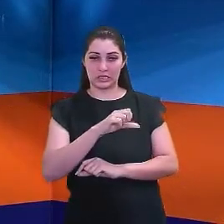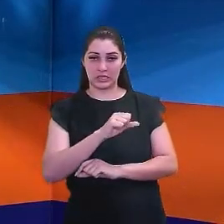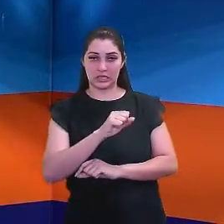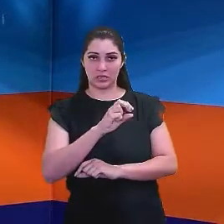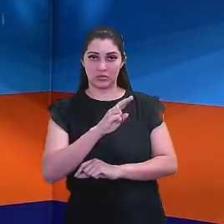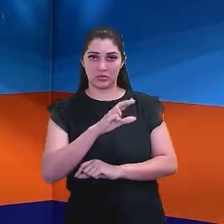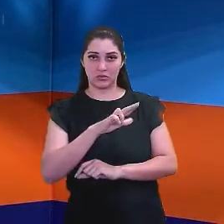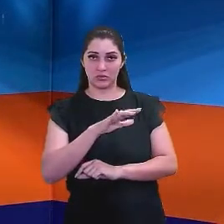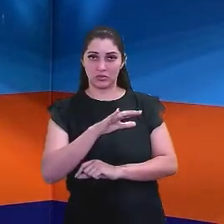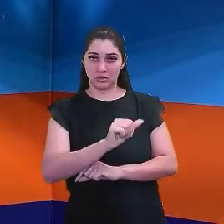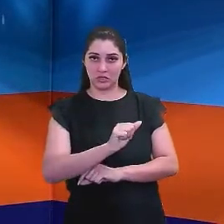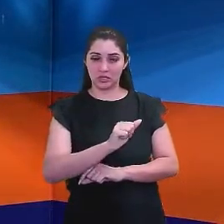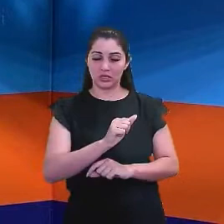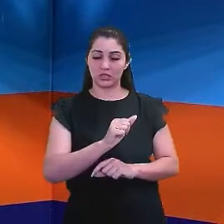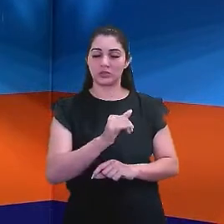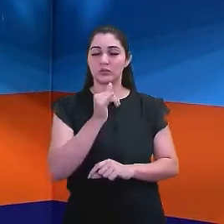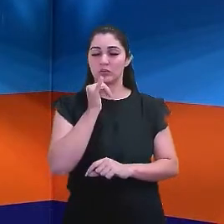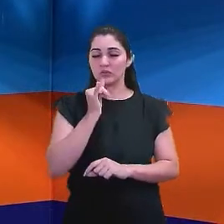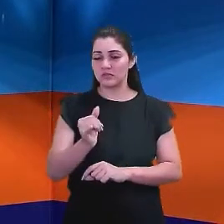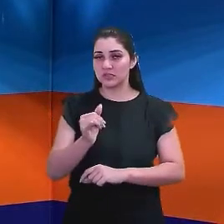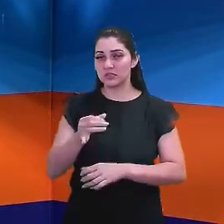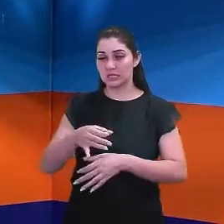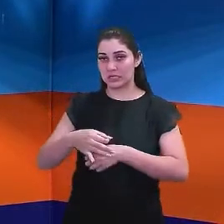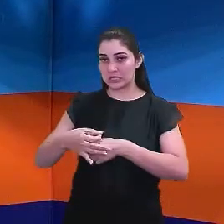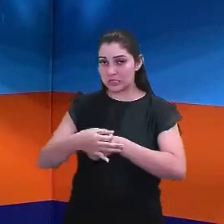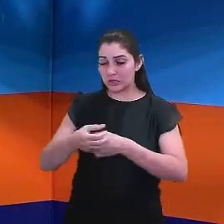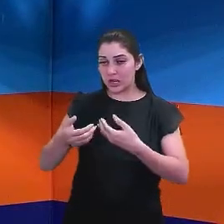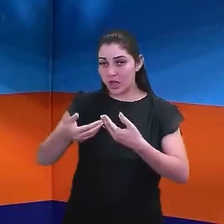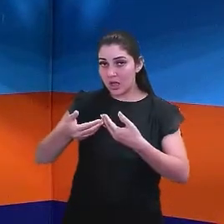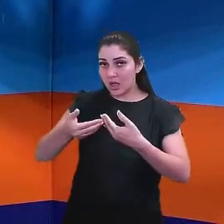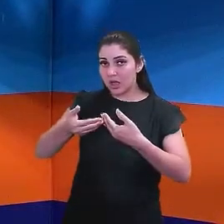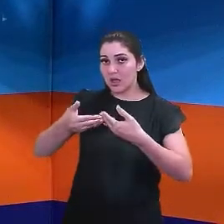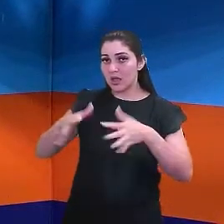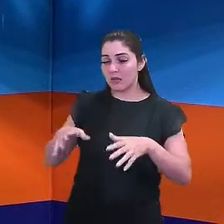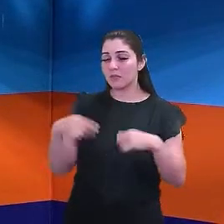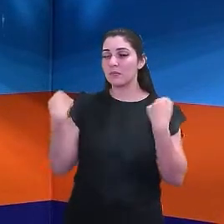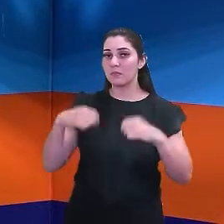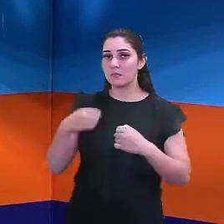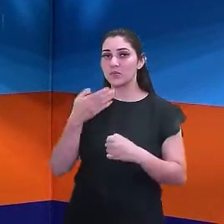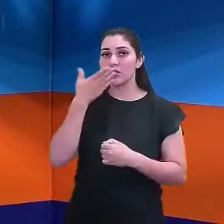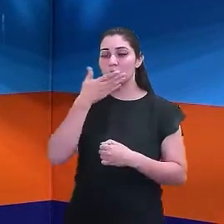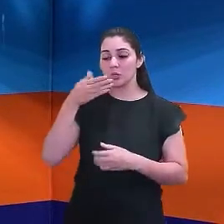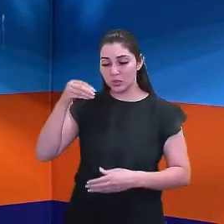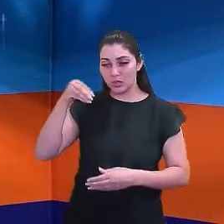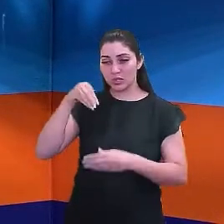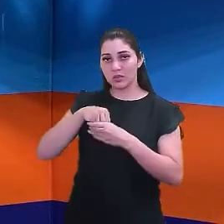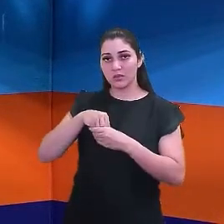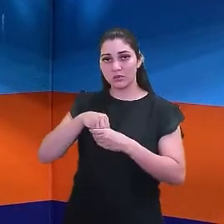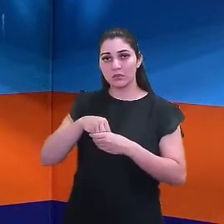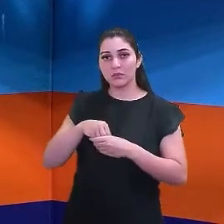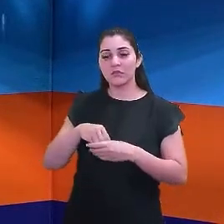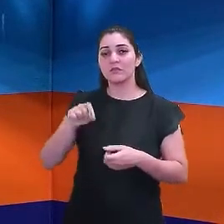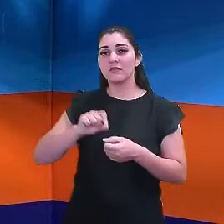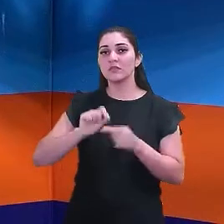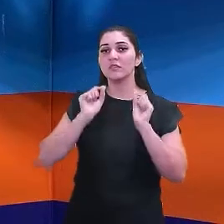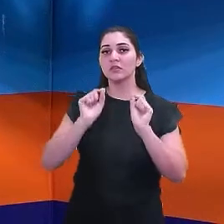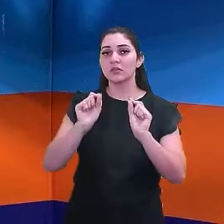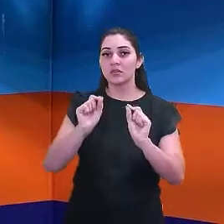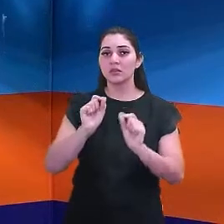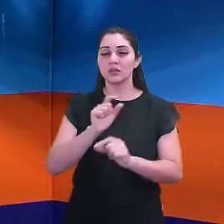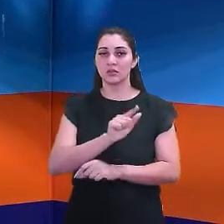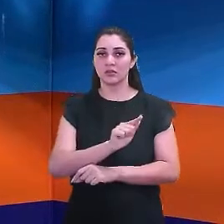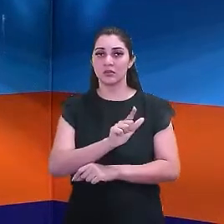abrir a célula e dizer, célula, se abre, porque a gente precisa que esse açúcar entre para justamente fazer o que também? Então, glucagon